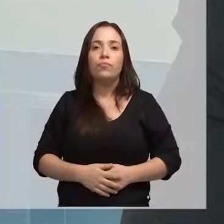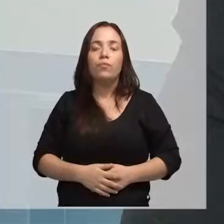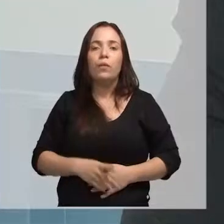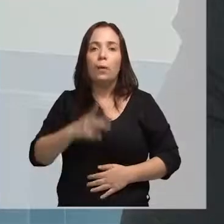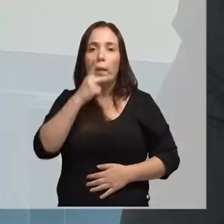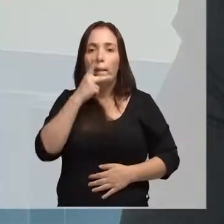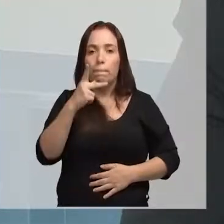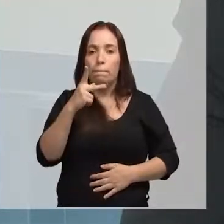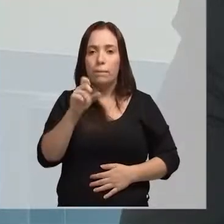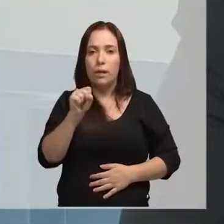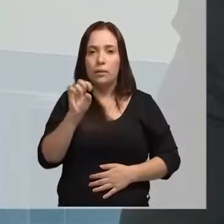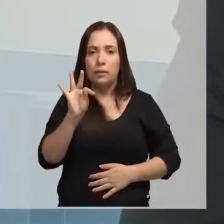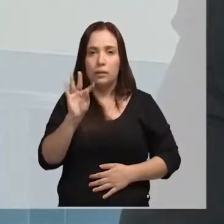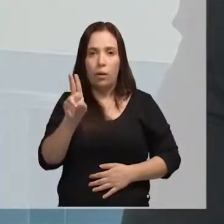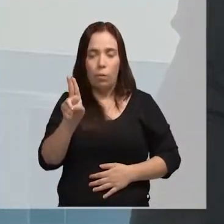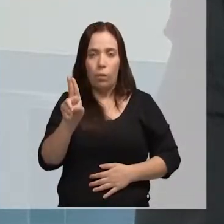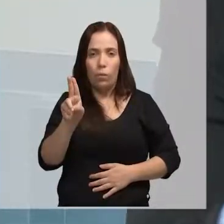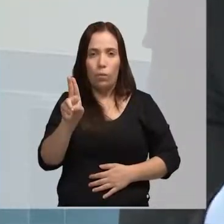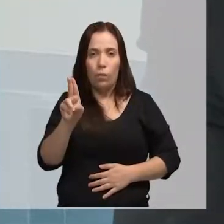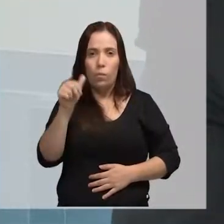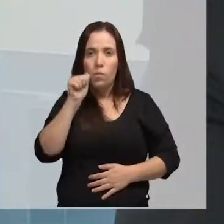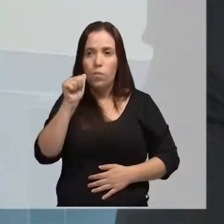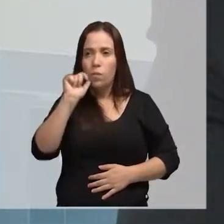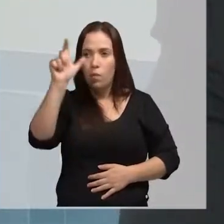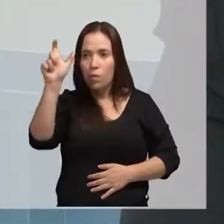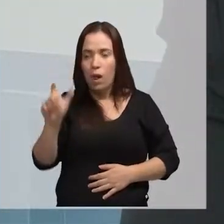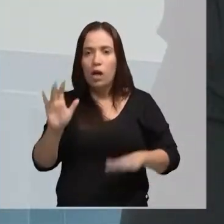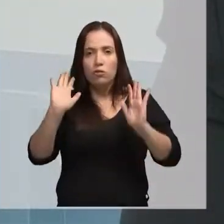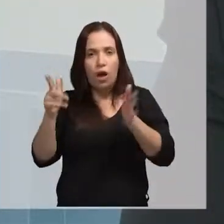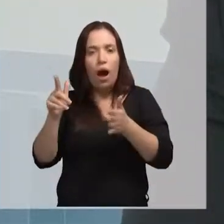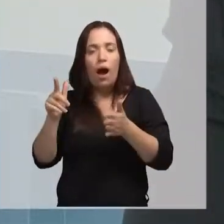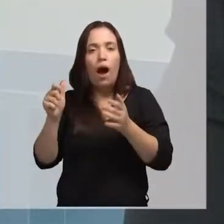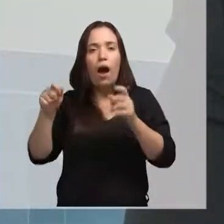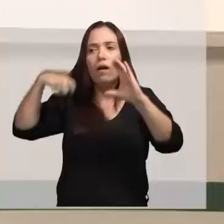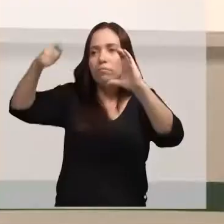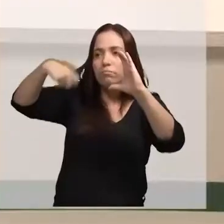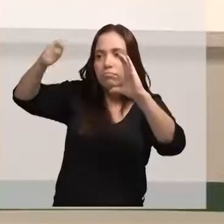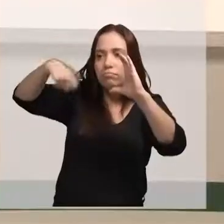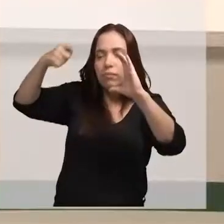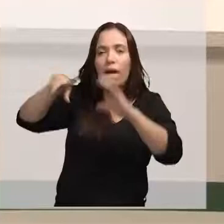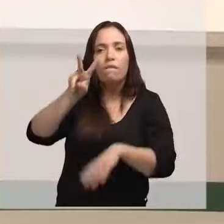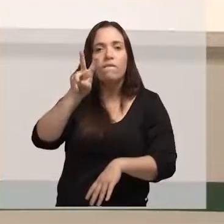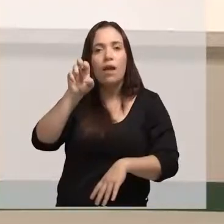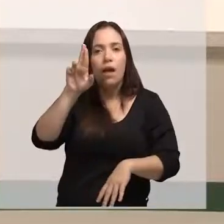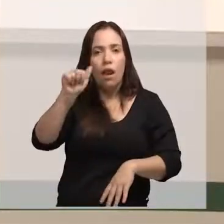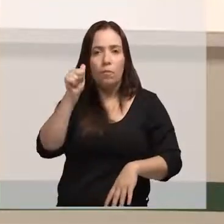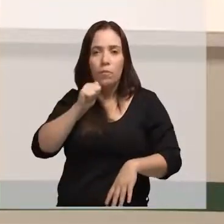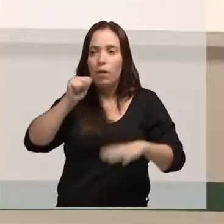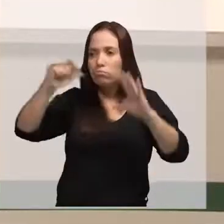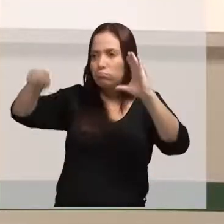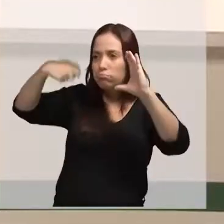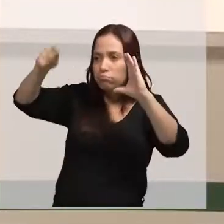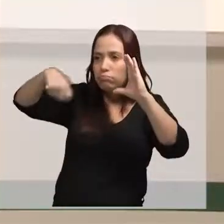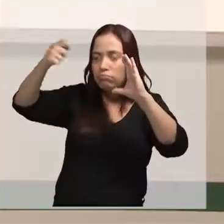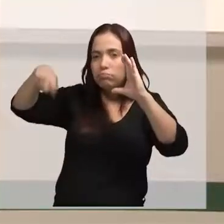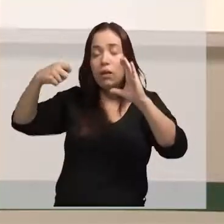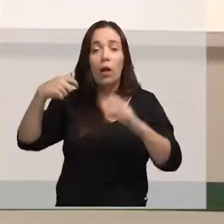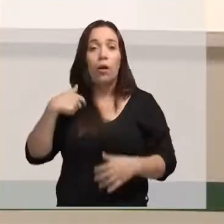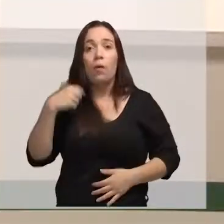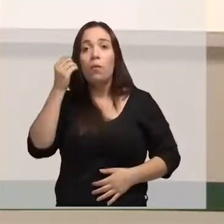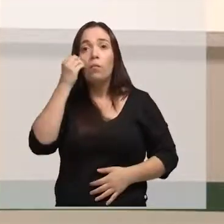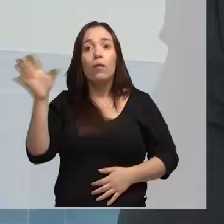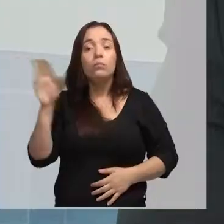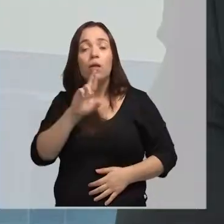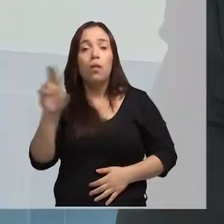Não, literalmente ninguém conhece a Um Vera. dia de atividade dela, o nome dela, Luiz? Vera. A Vera. Eu não sei nem o nome porque a imprensa não